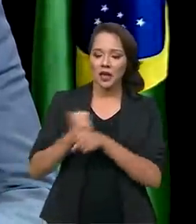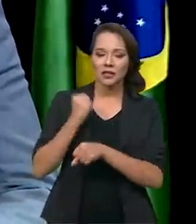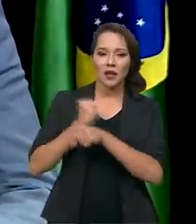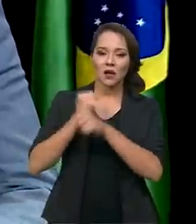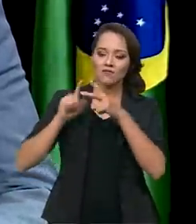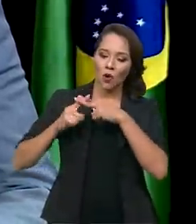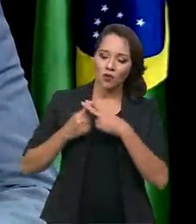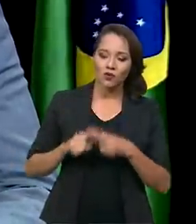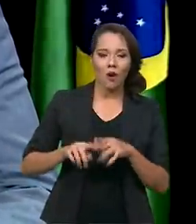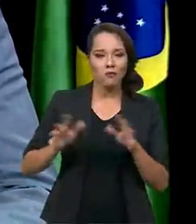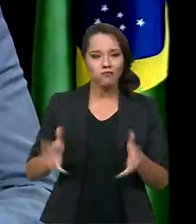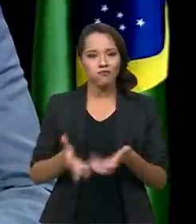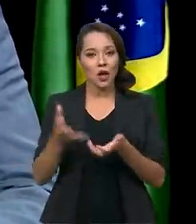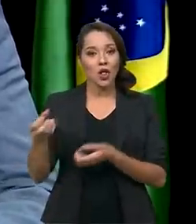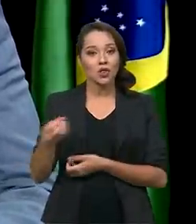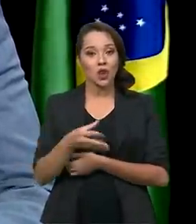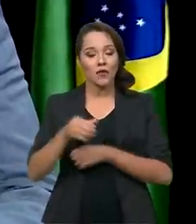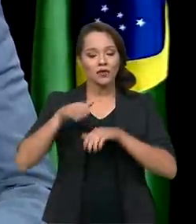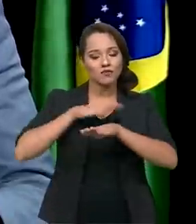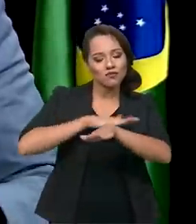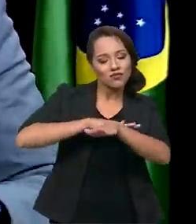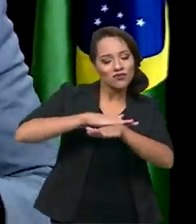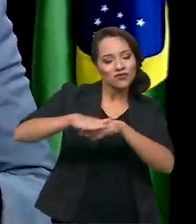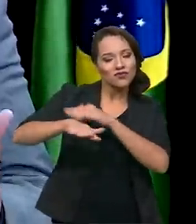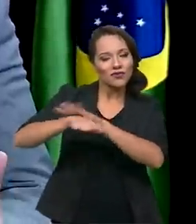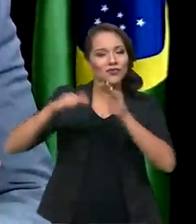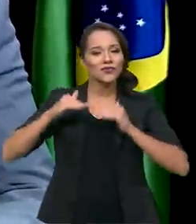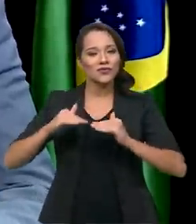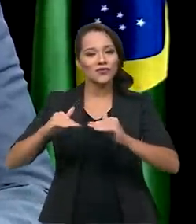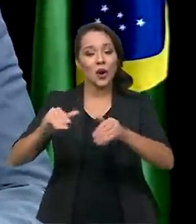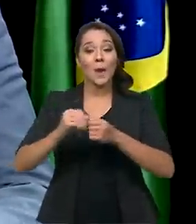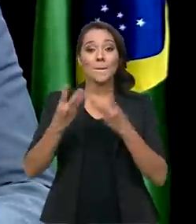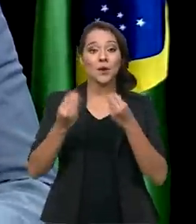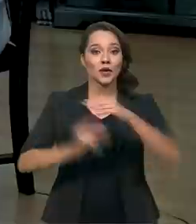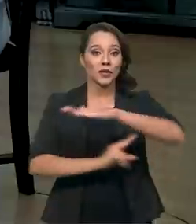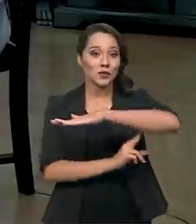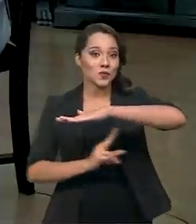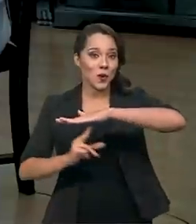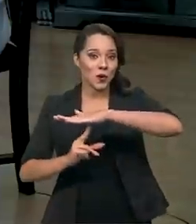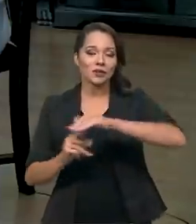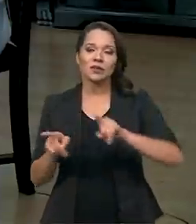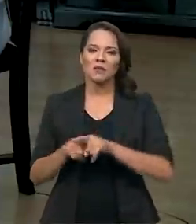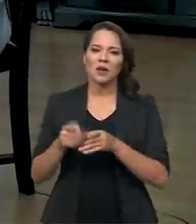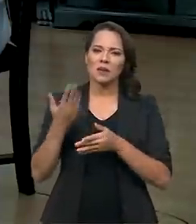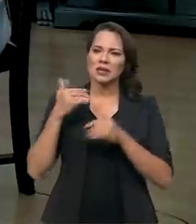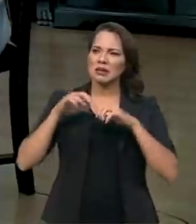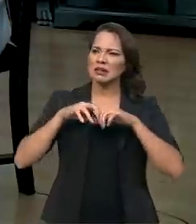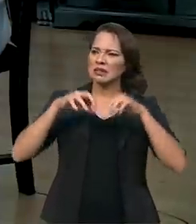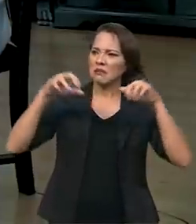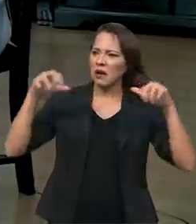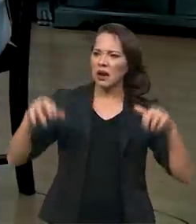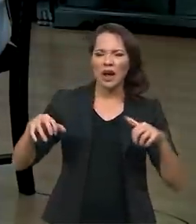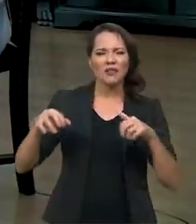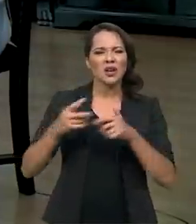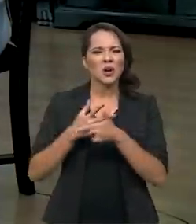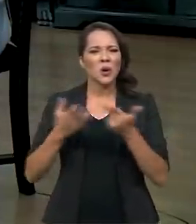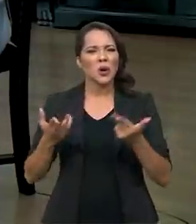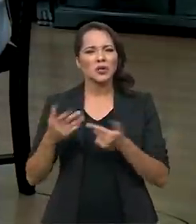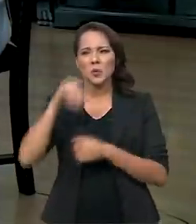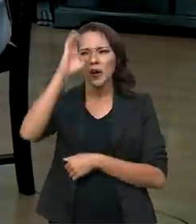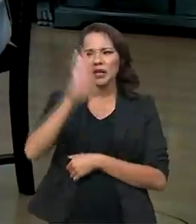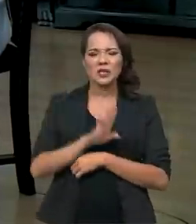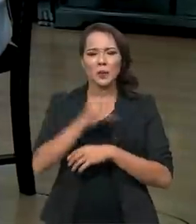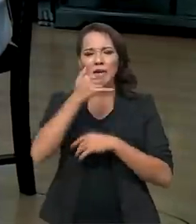restaurações, recuperações, novas pavimentações, muitas pontes que separavam até unidades da federação